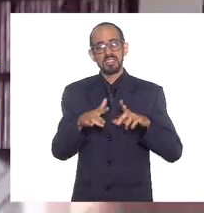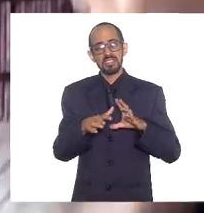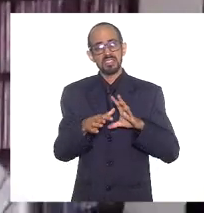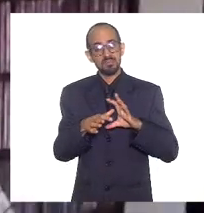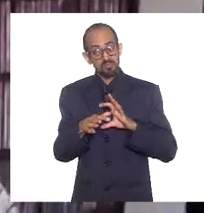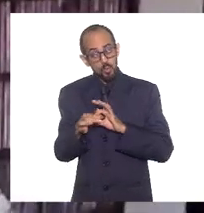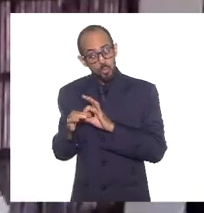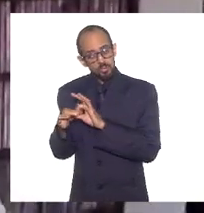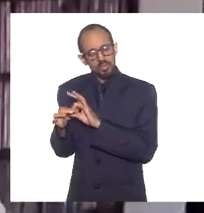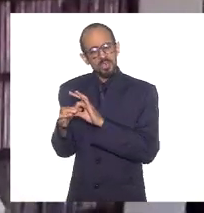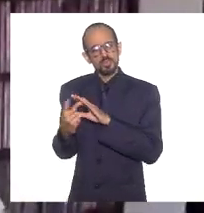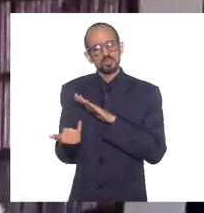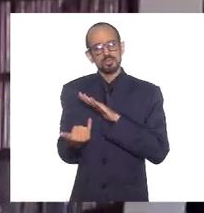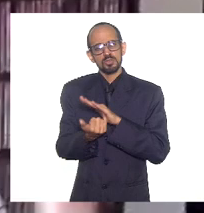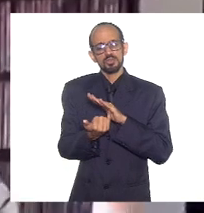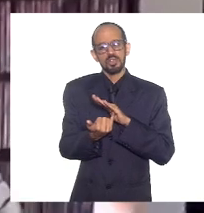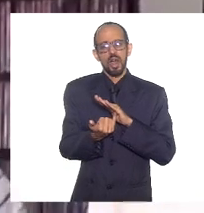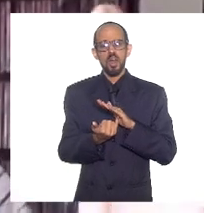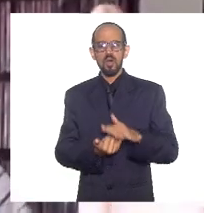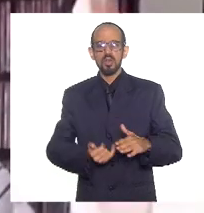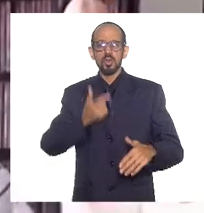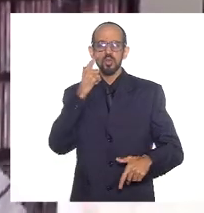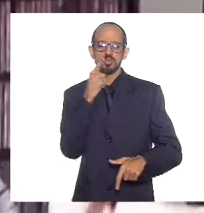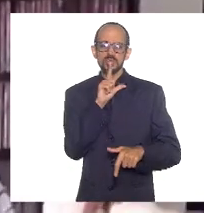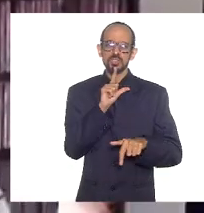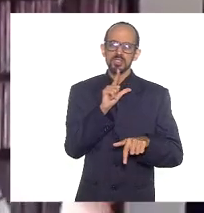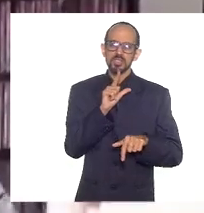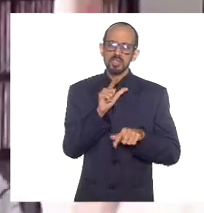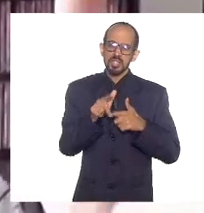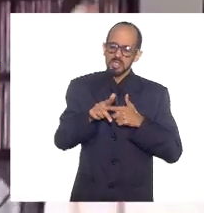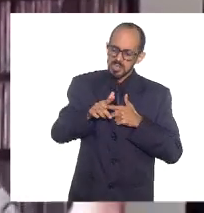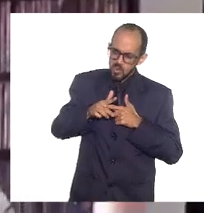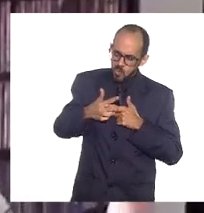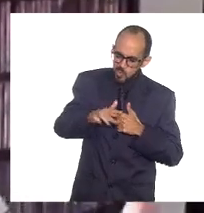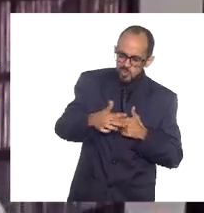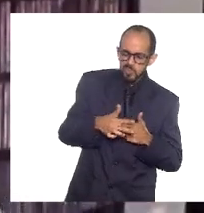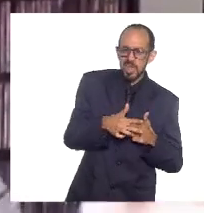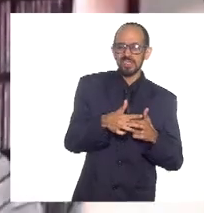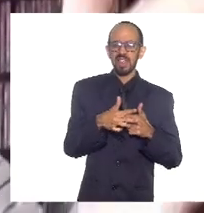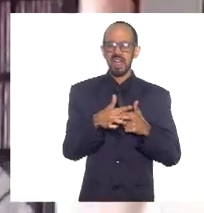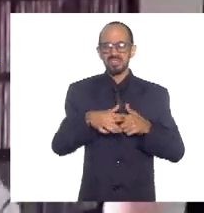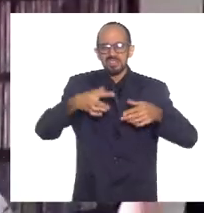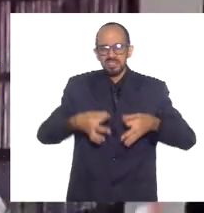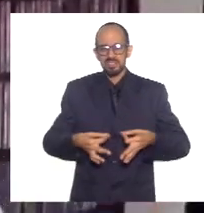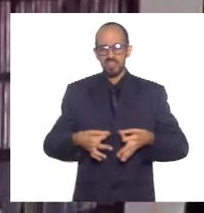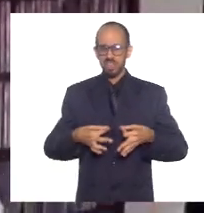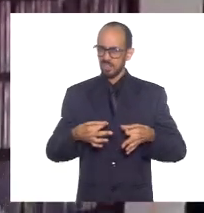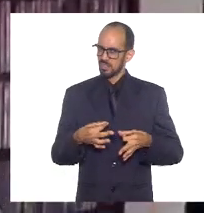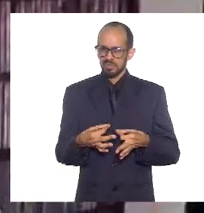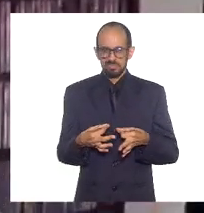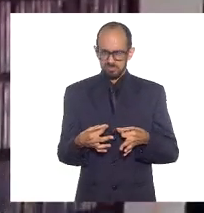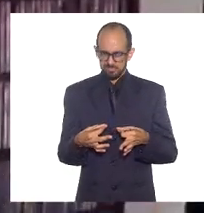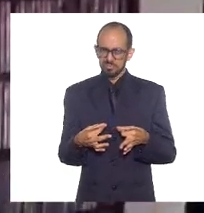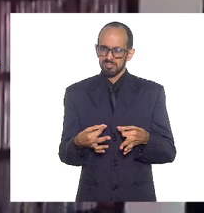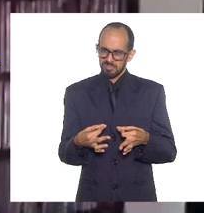colocar nos seus devidos eixos. E isso daí só será feito através